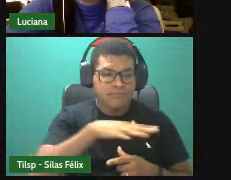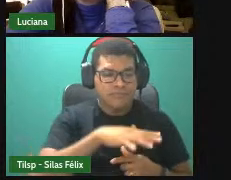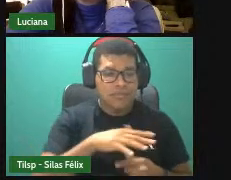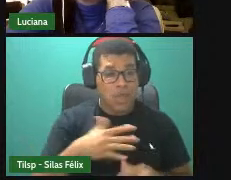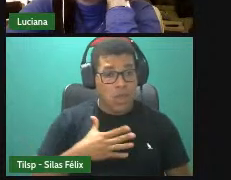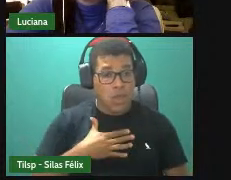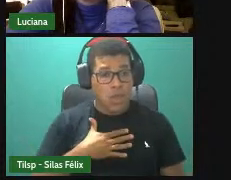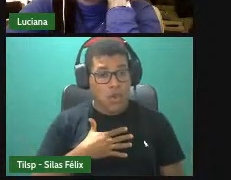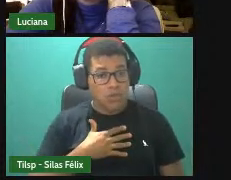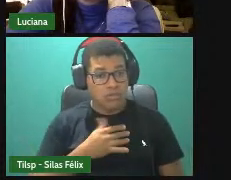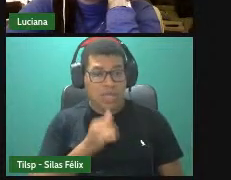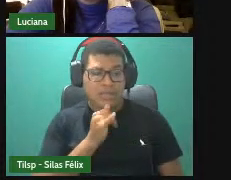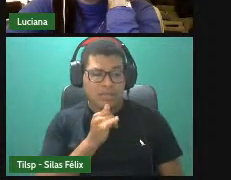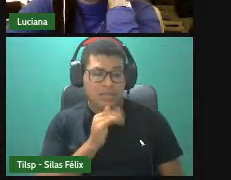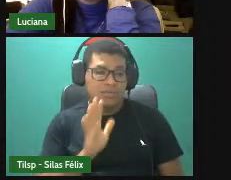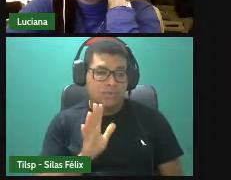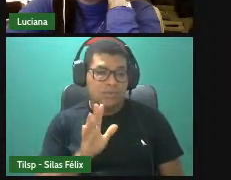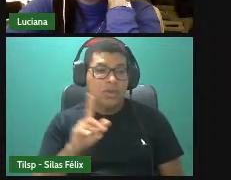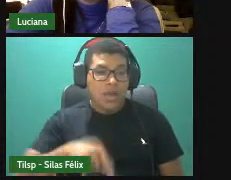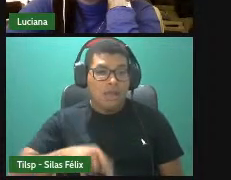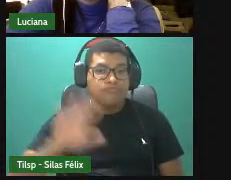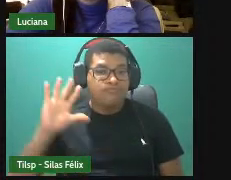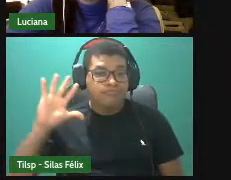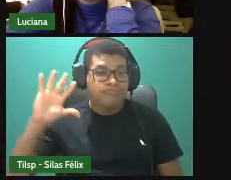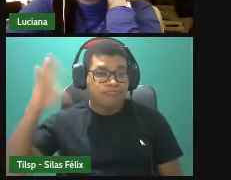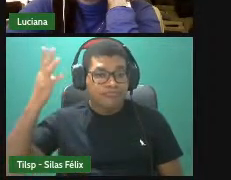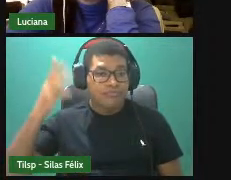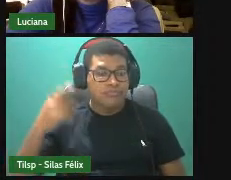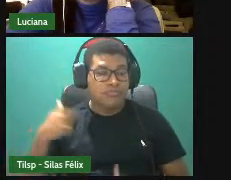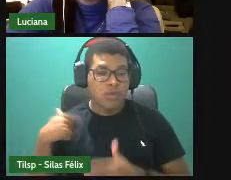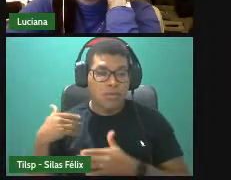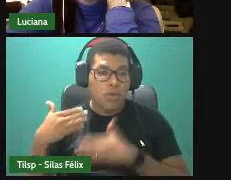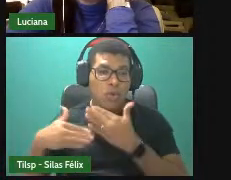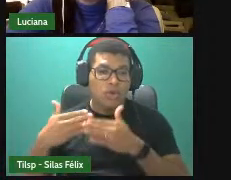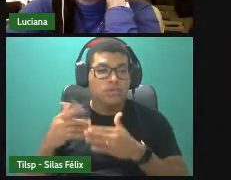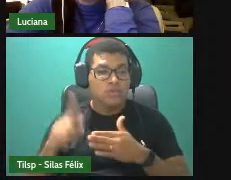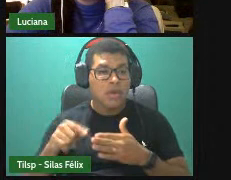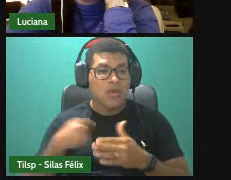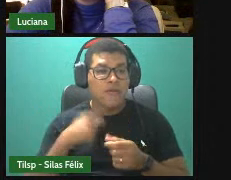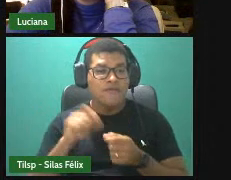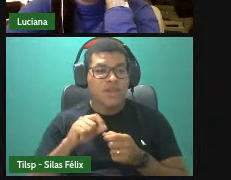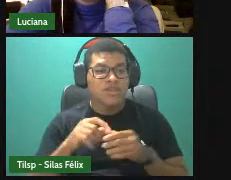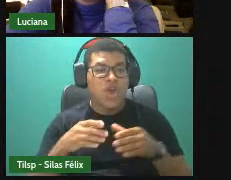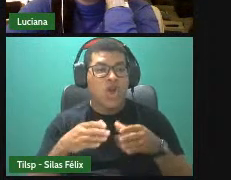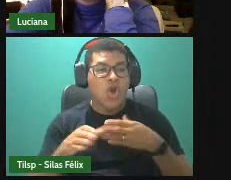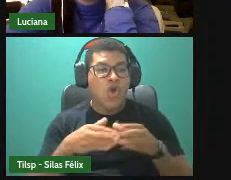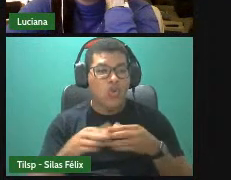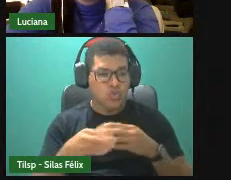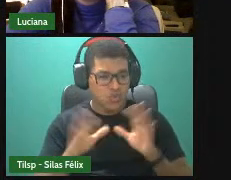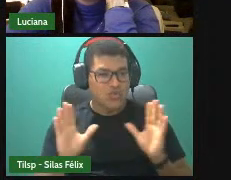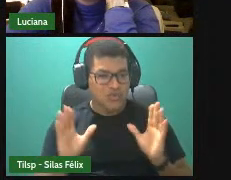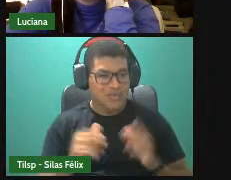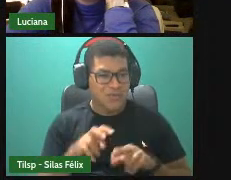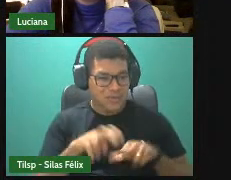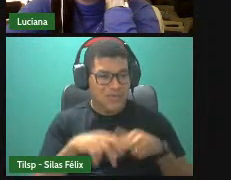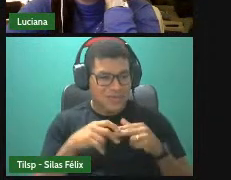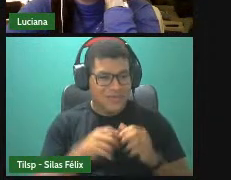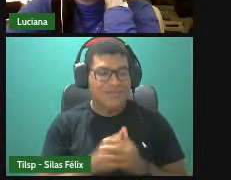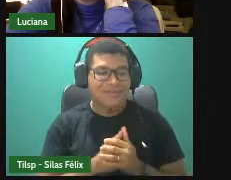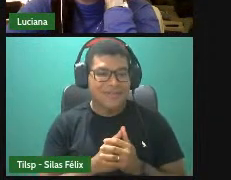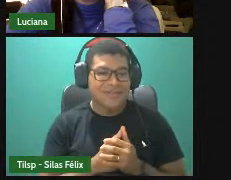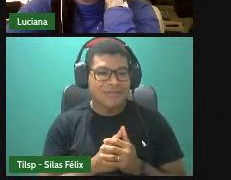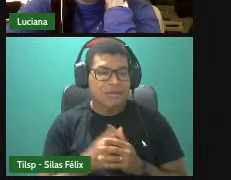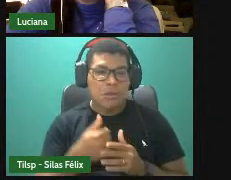exemplo, ela veio como consequência de um processo seletivo, né? Um concurso público, ok? Onde eu